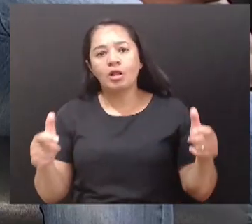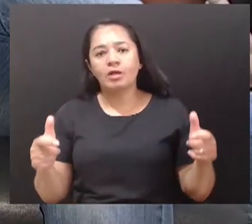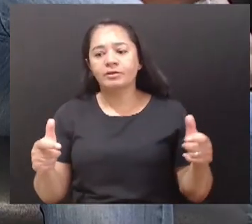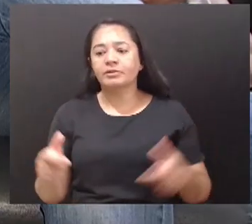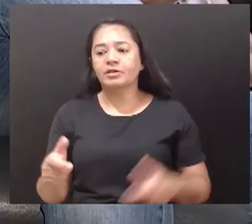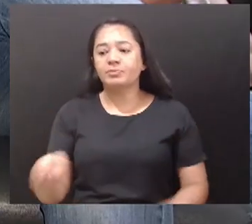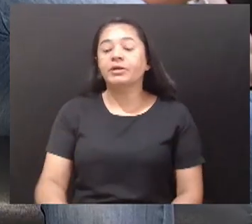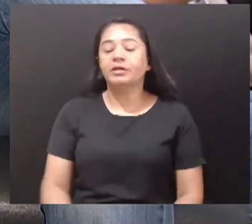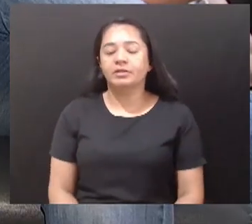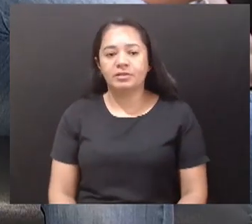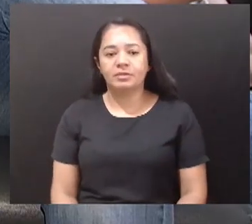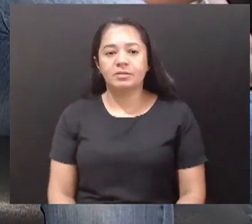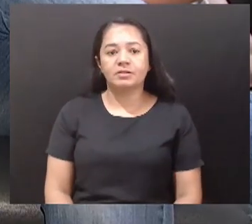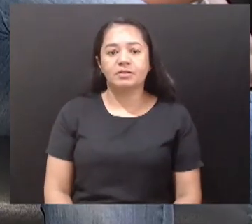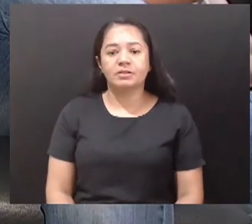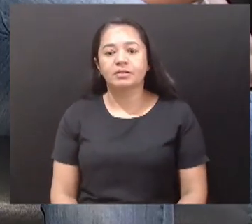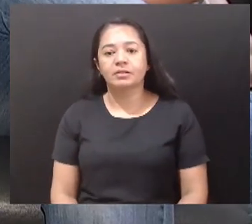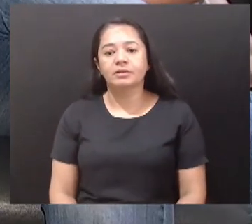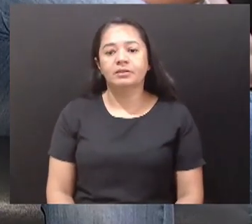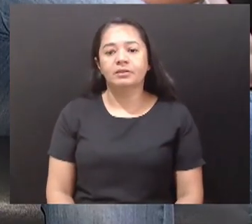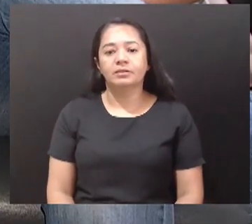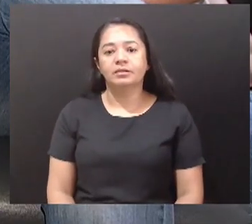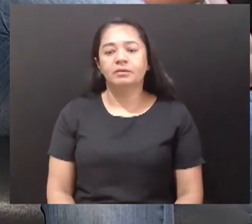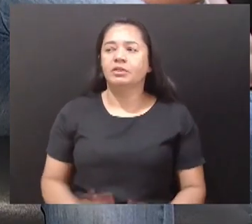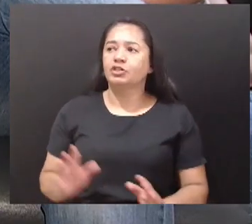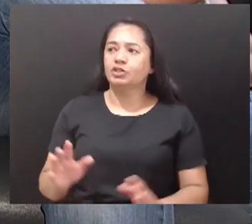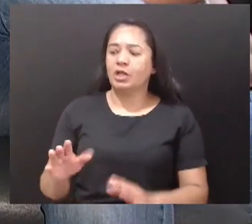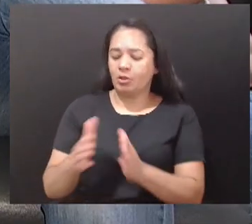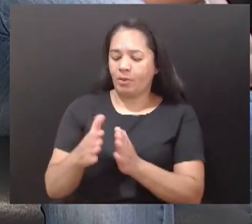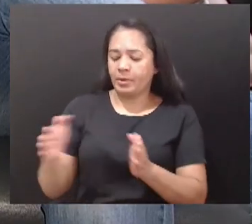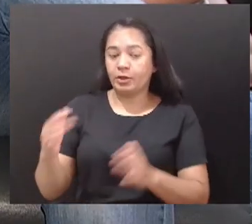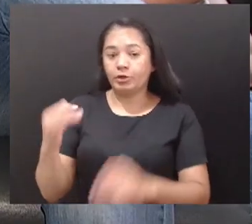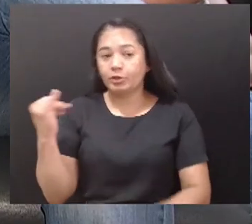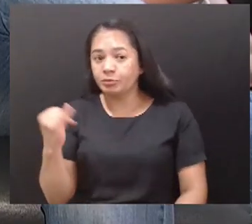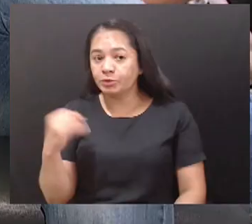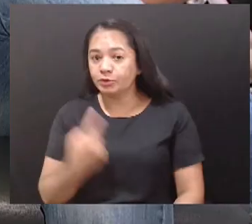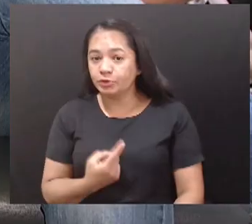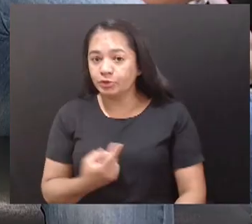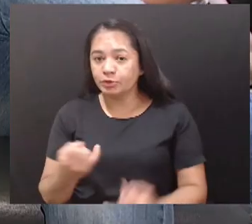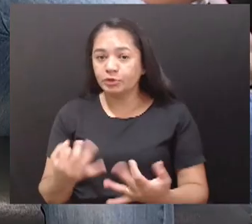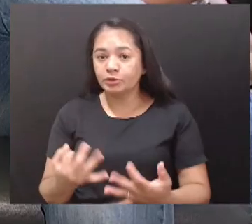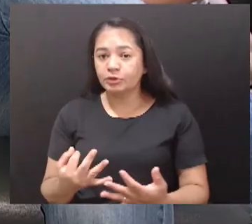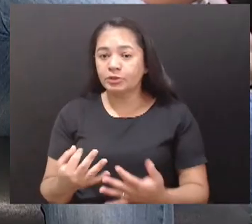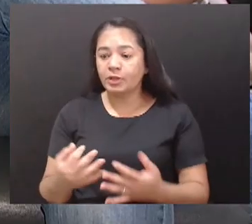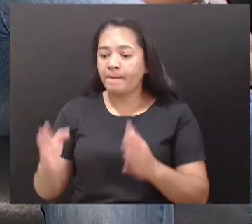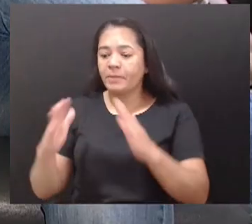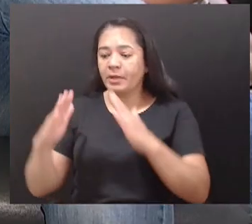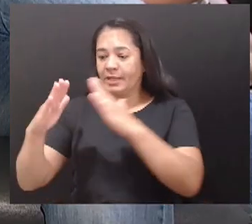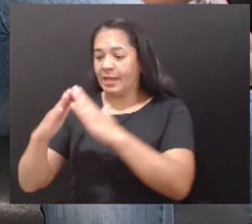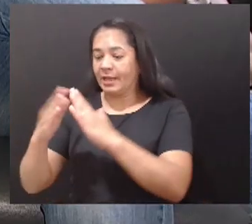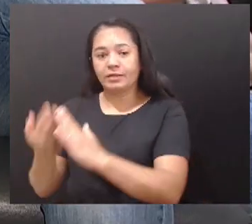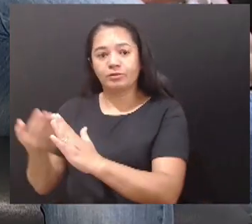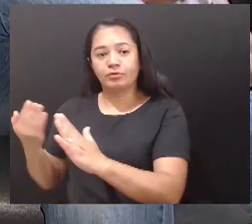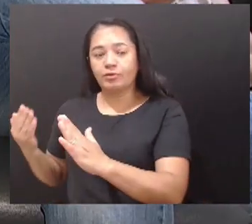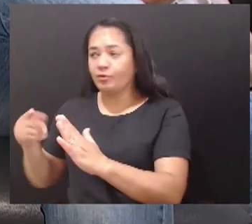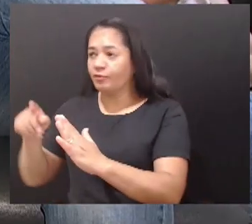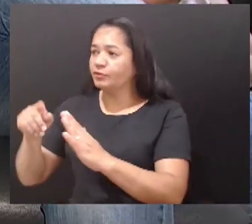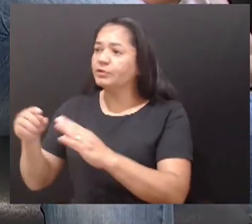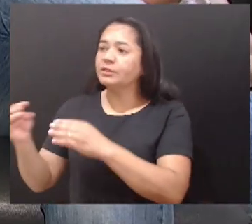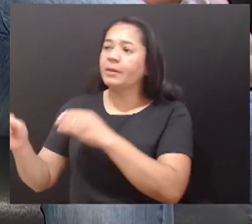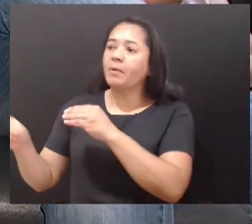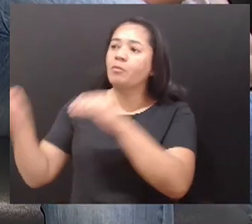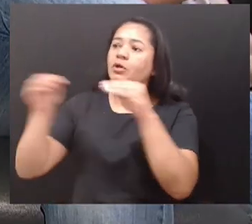falando aí em um tempo bem importante. Do fundo de quintal, você foi para onde? Então,